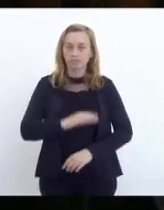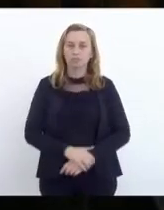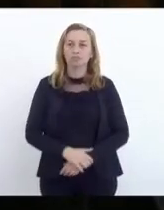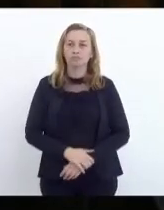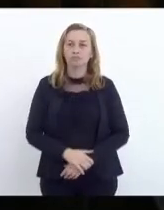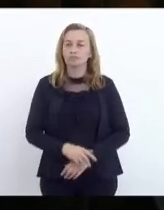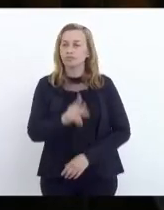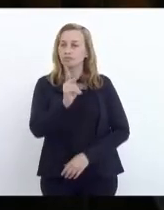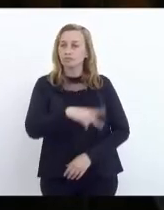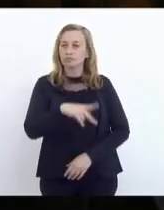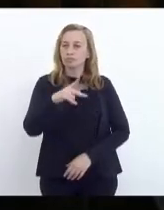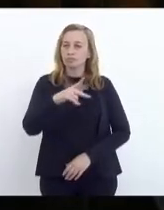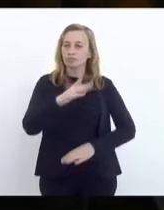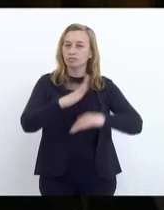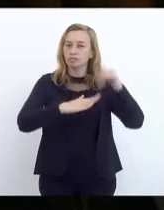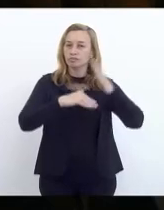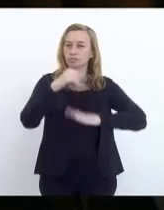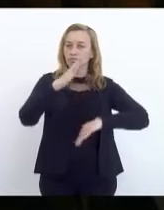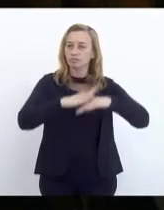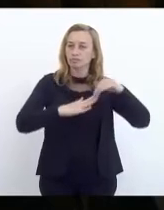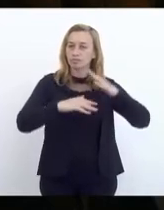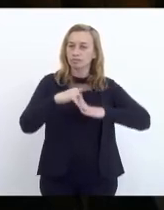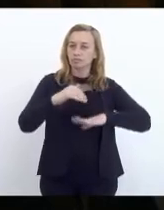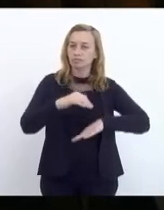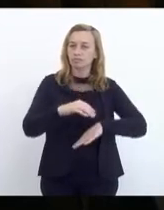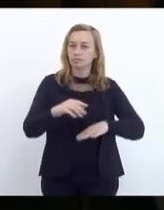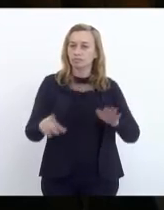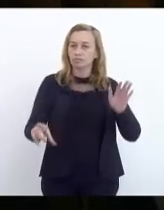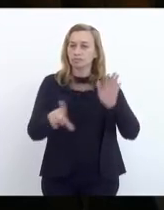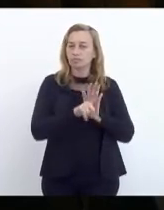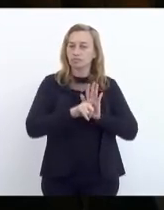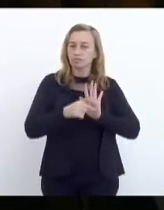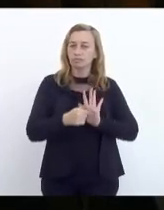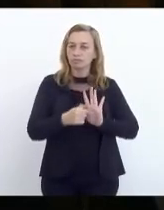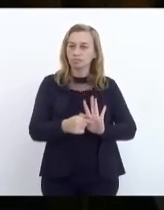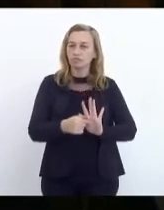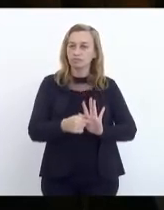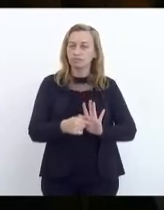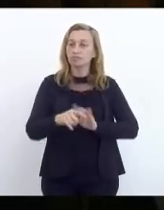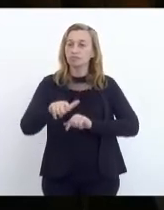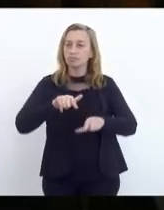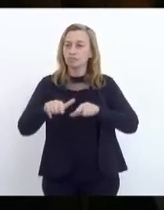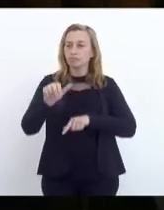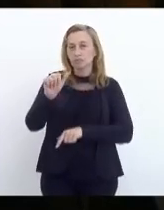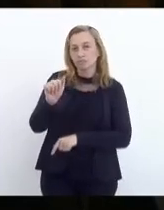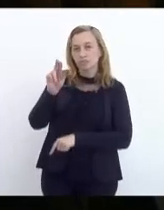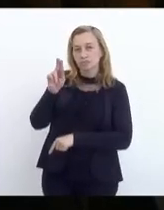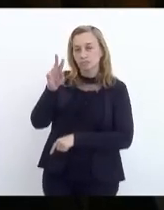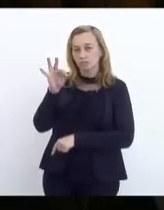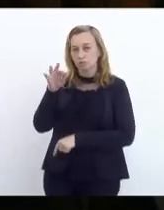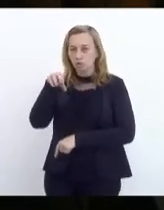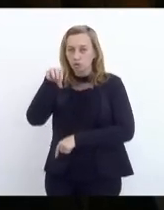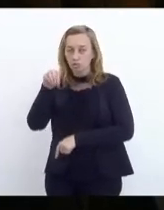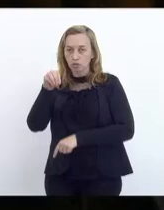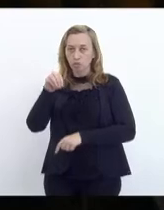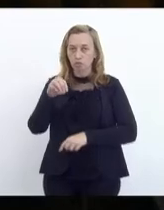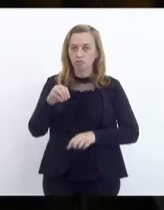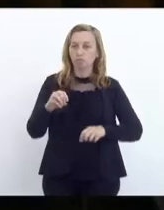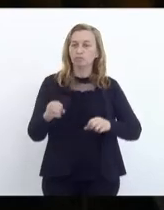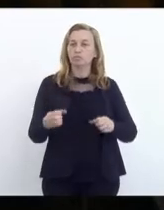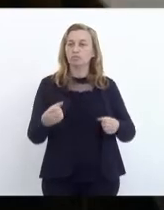aos profissionais abrangidos pela presente lei, isto é, pelo trabalhador autônomo